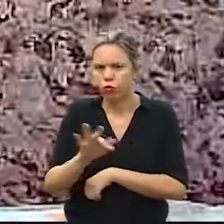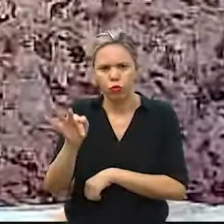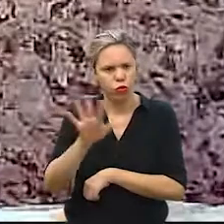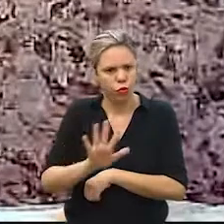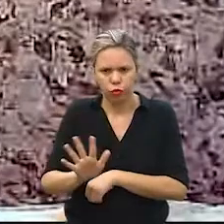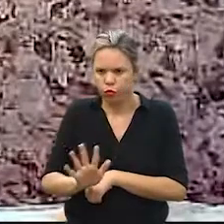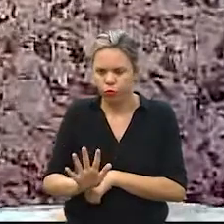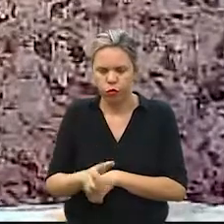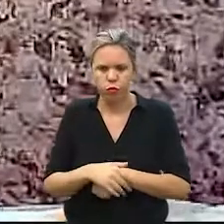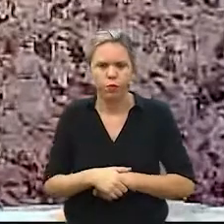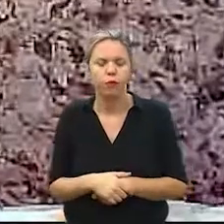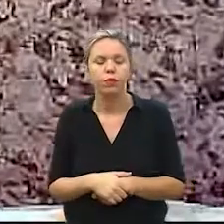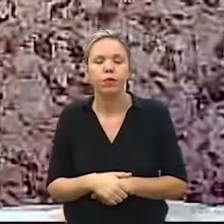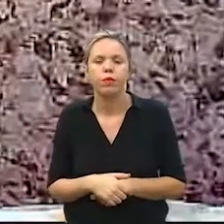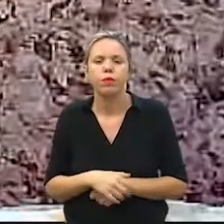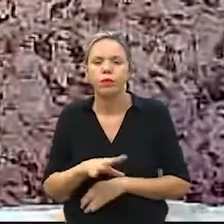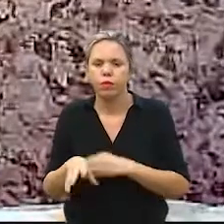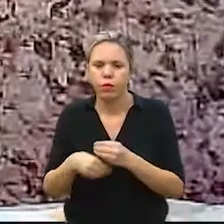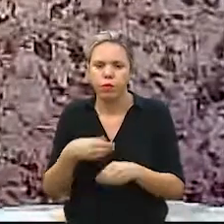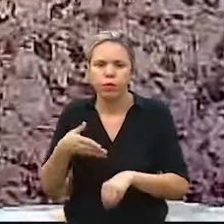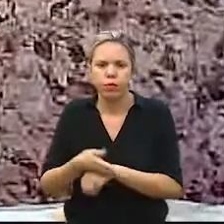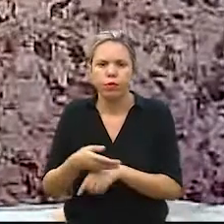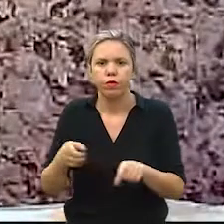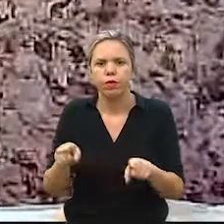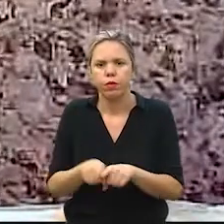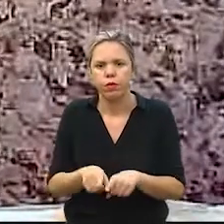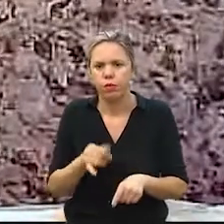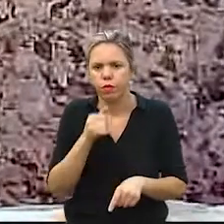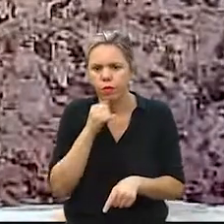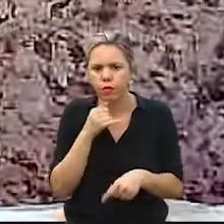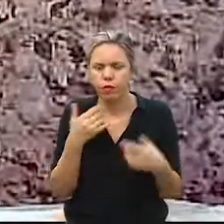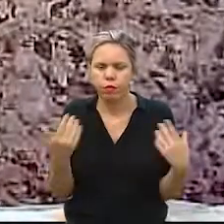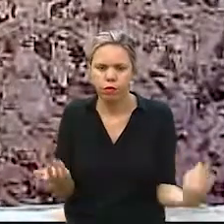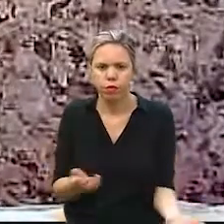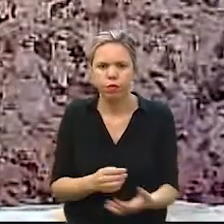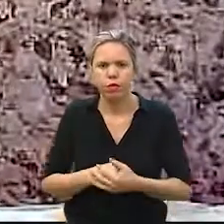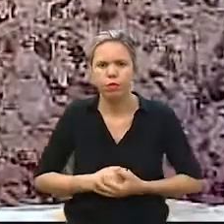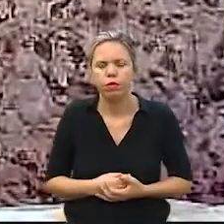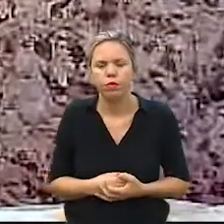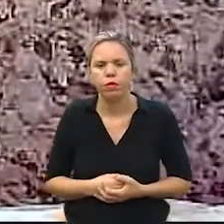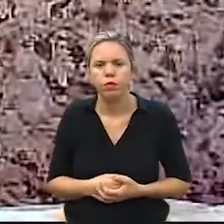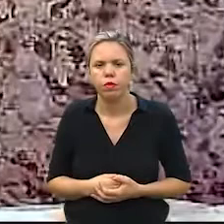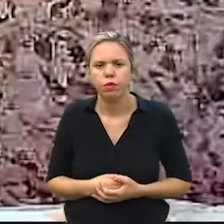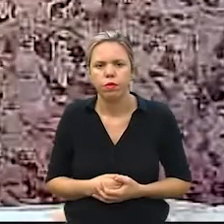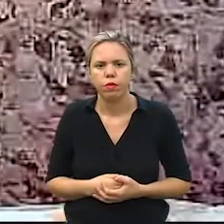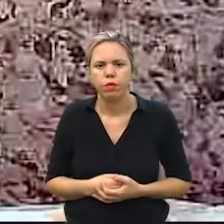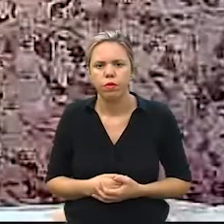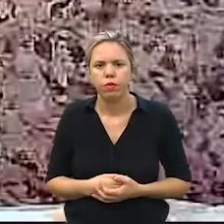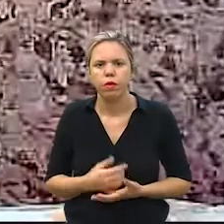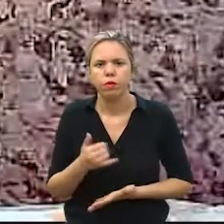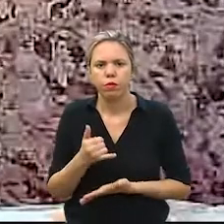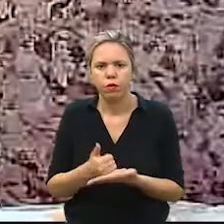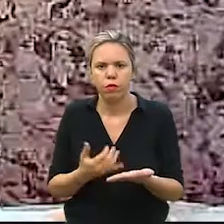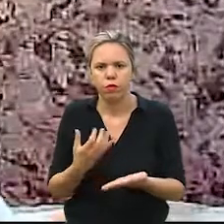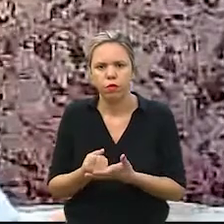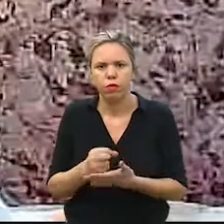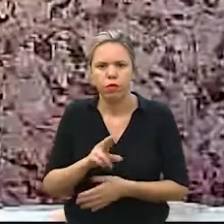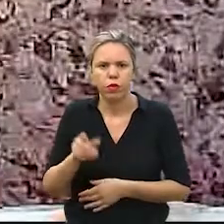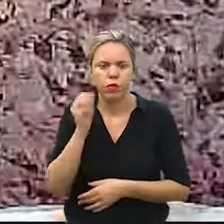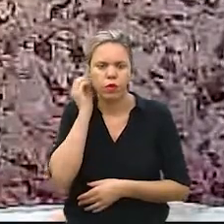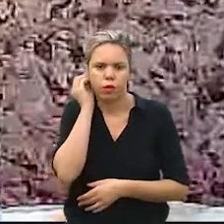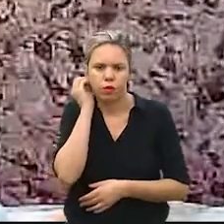governo federal. Ela acaba compondo também, de certa maneira, um tributo que não